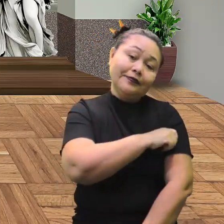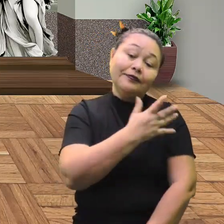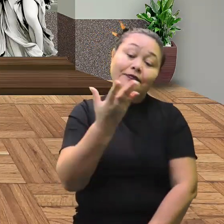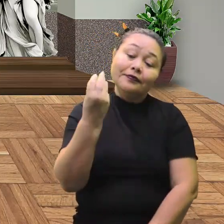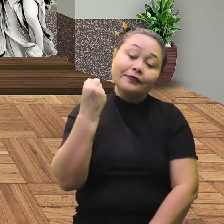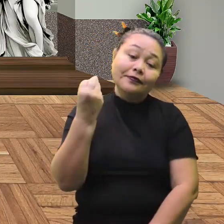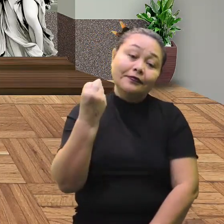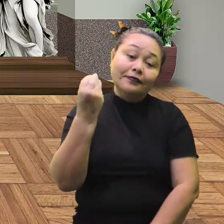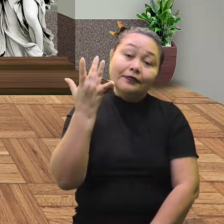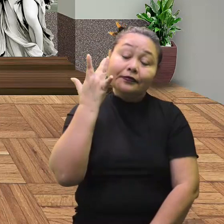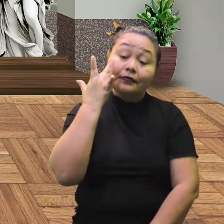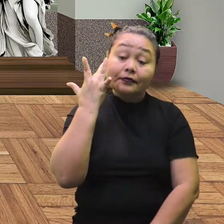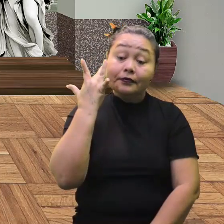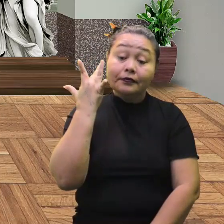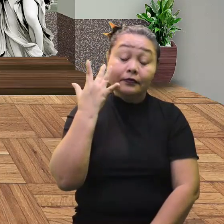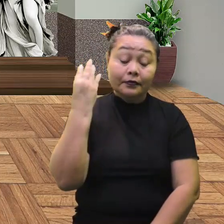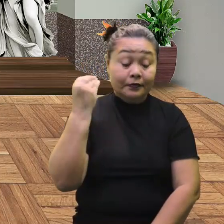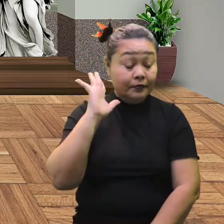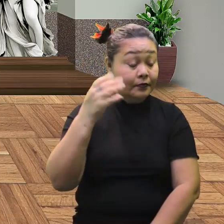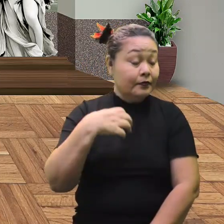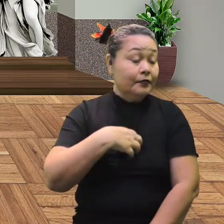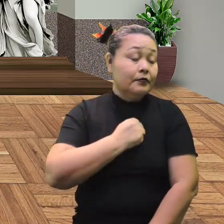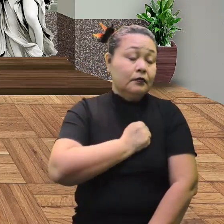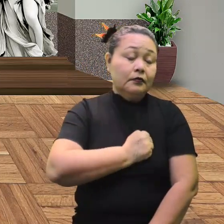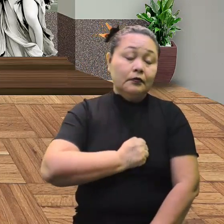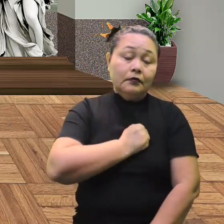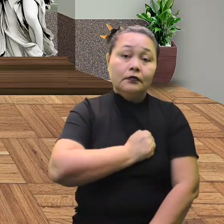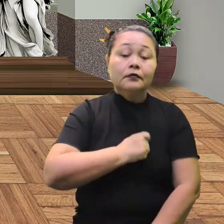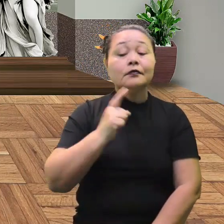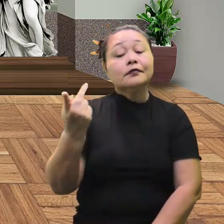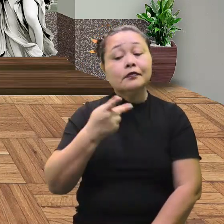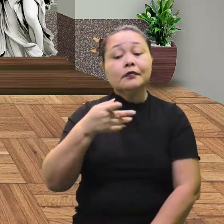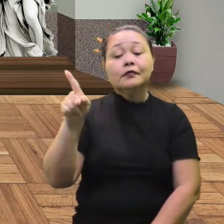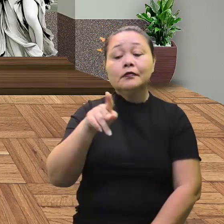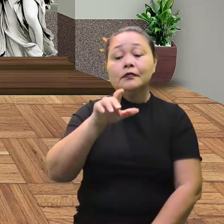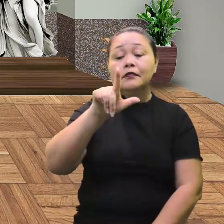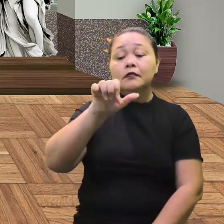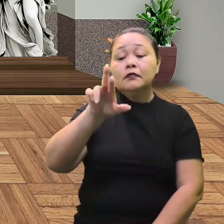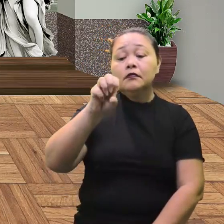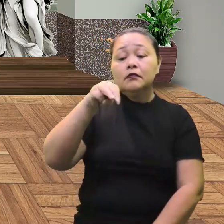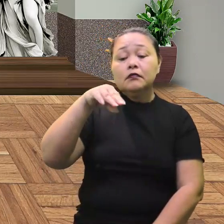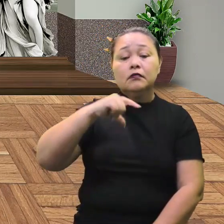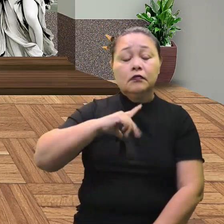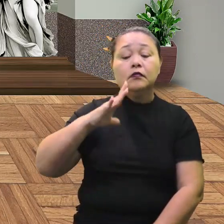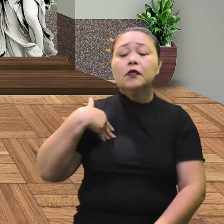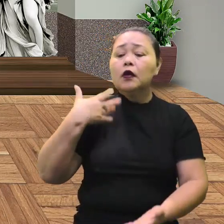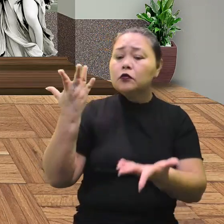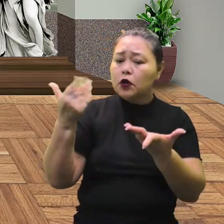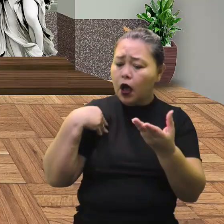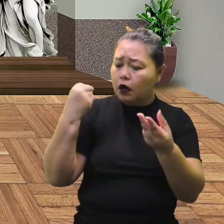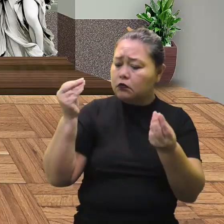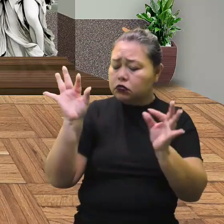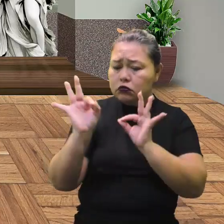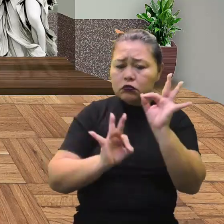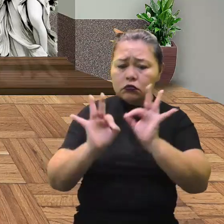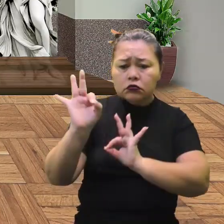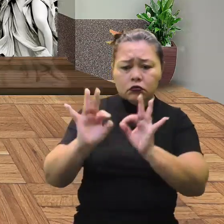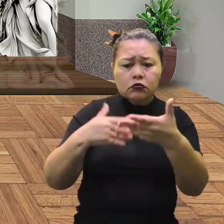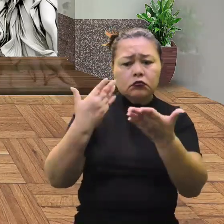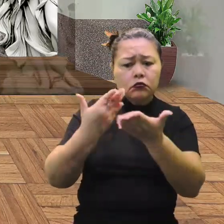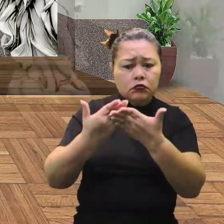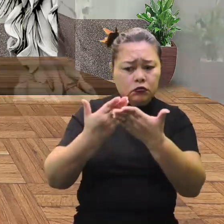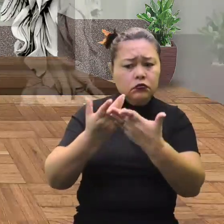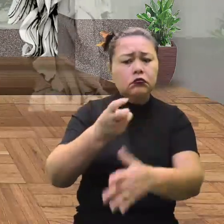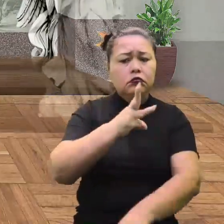não sabem o quanto nós já estamos com saudade de vocês. Eu e o professor Luizmar, nós trabalhamos essas aulas do terceiro ano, e são aulas